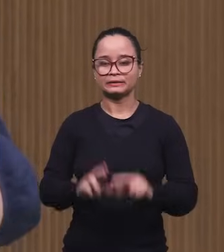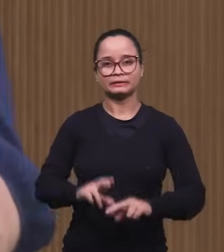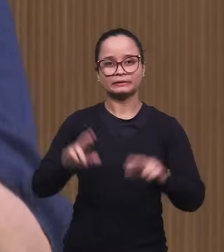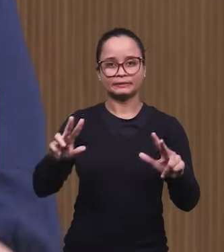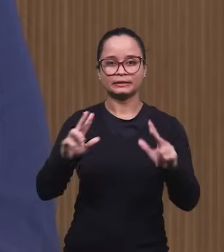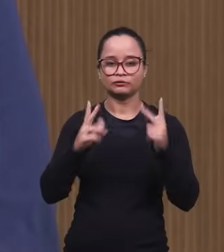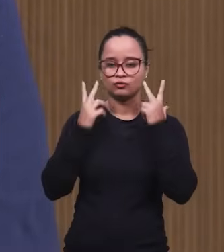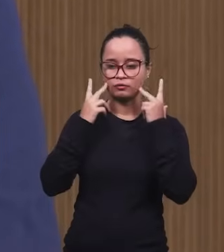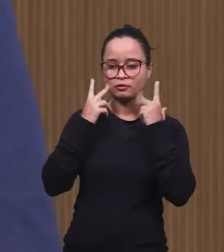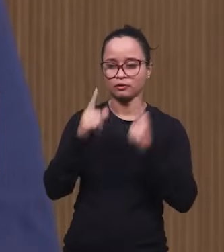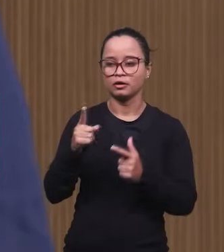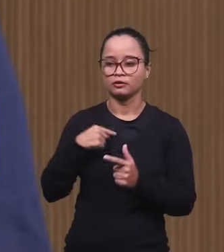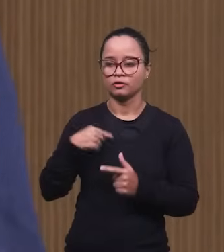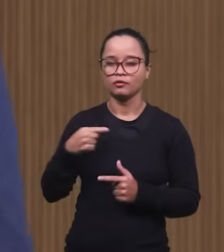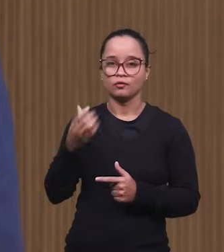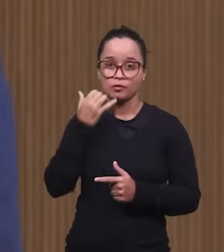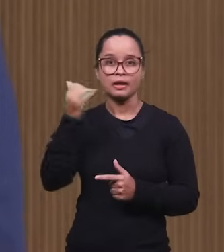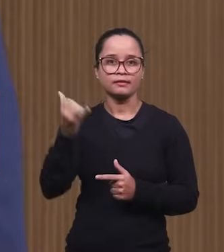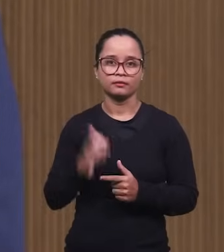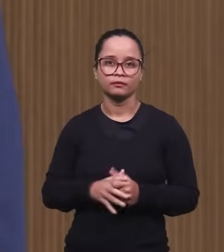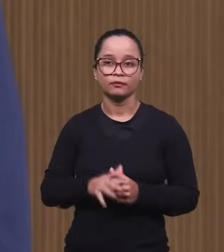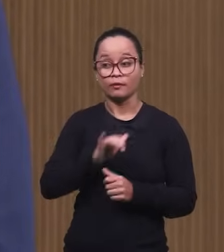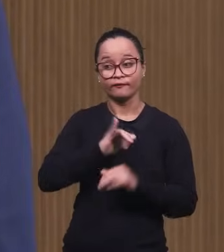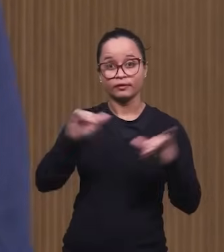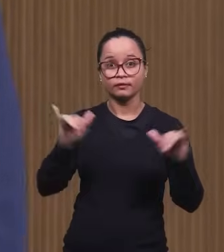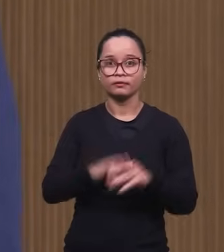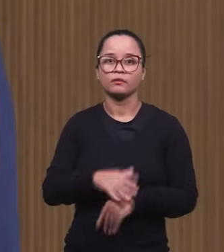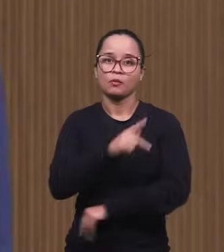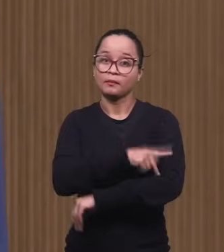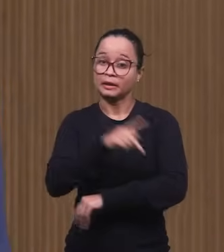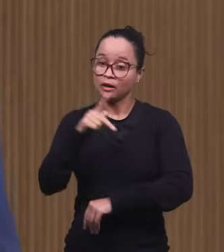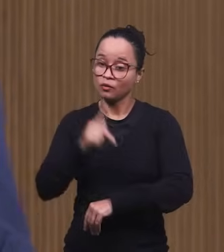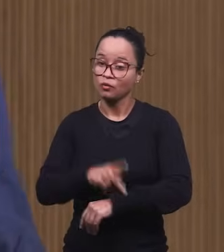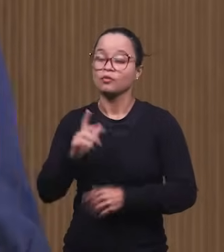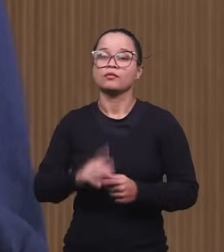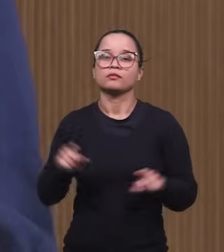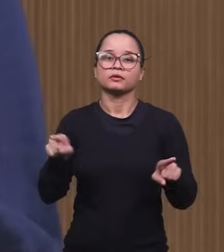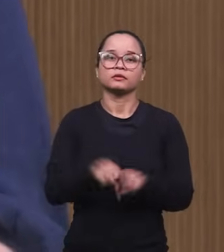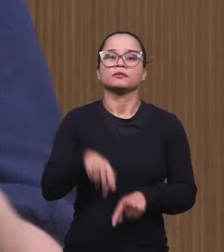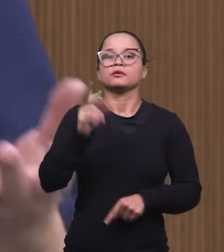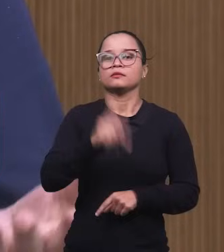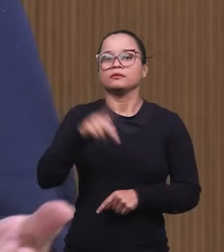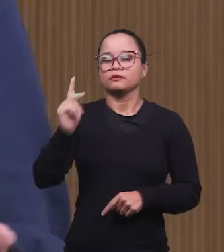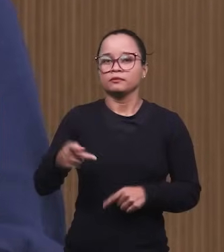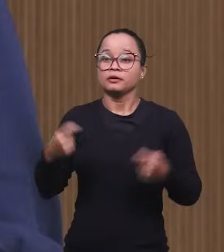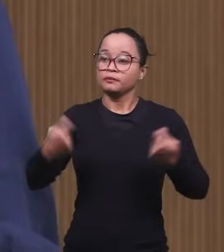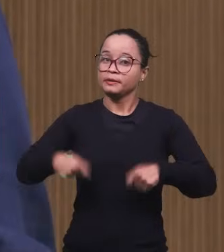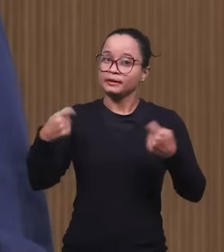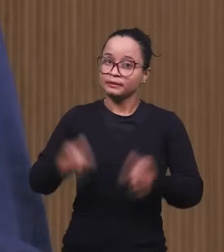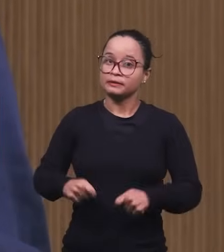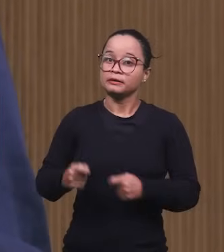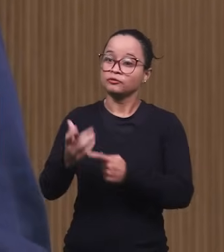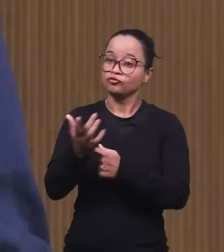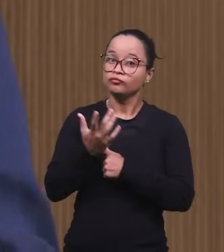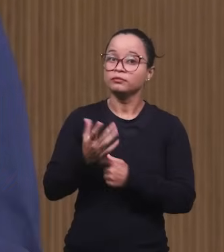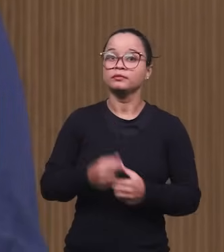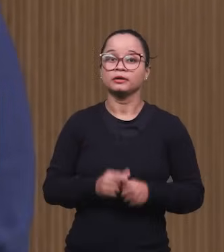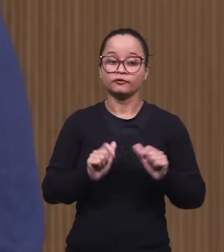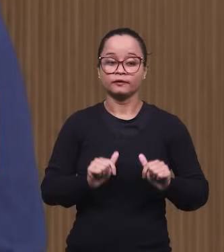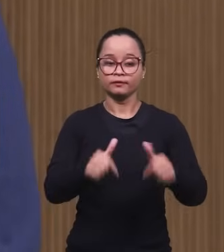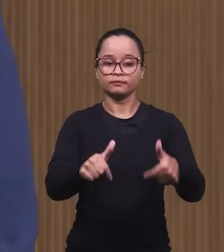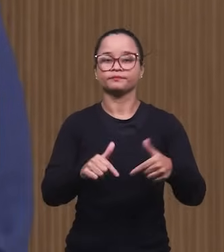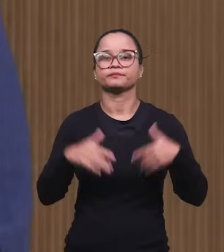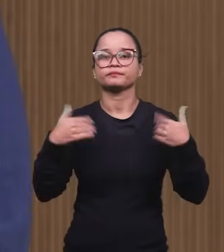comum, nós vamos entrar em contato. A pedagoga entra em contato, os professores, que realmente, às vezes, precisa de uma intervenção.